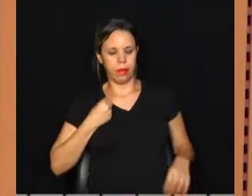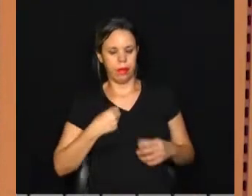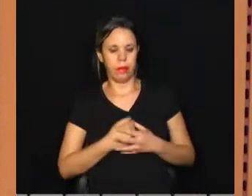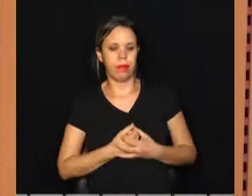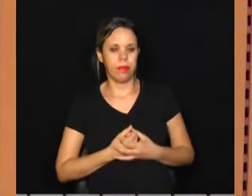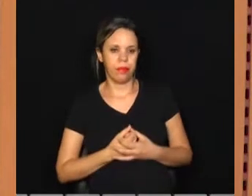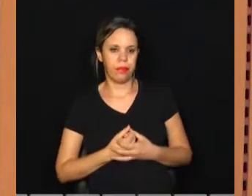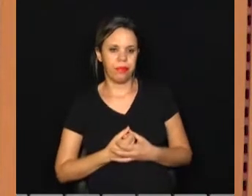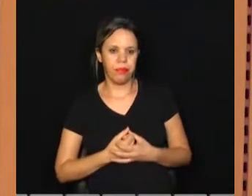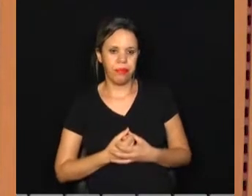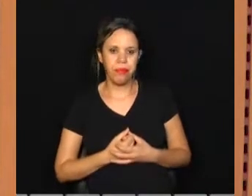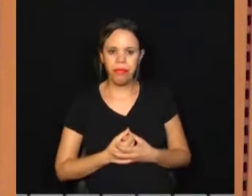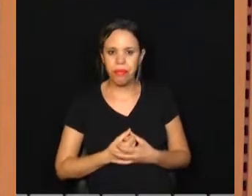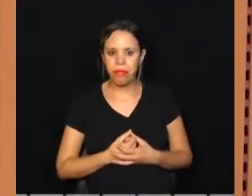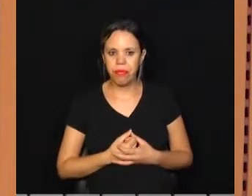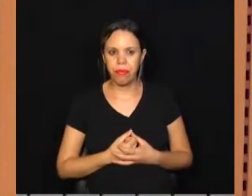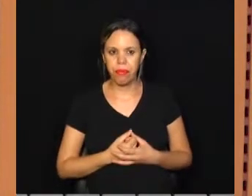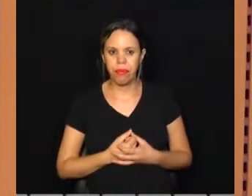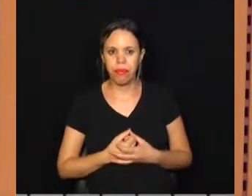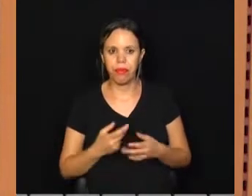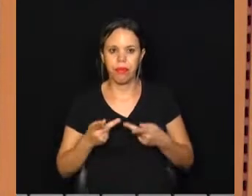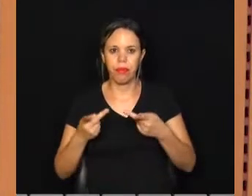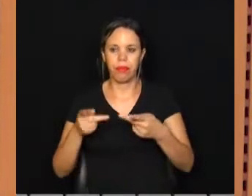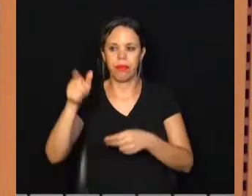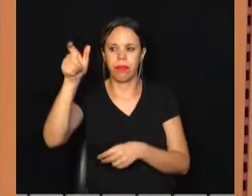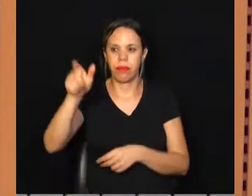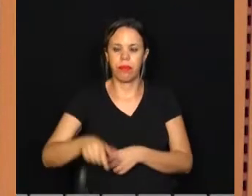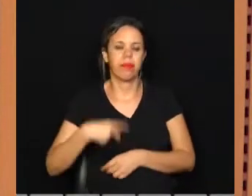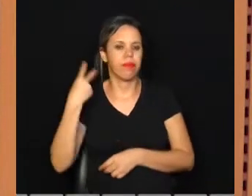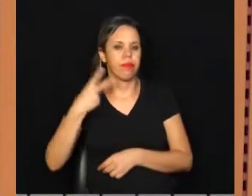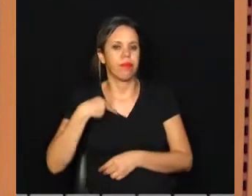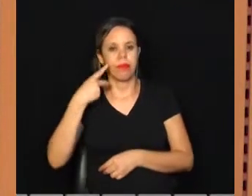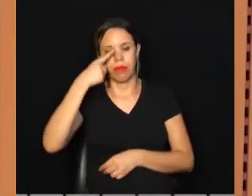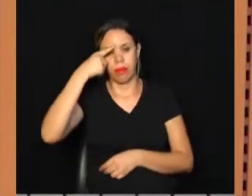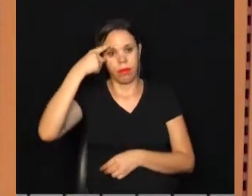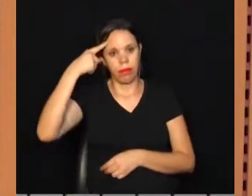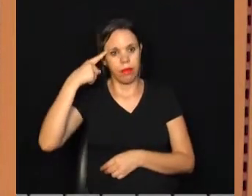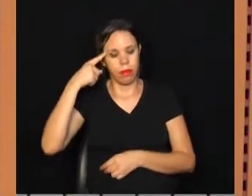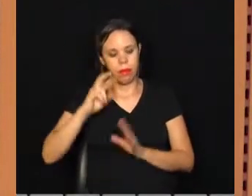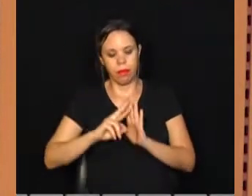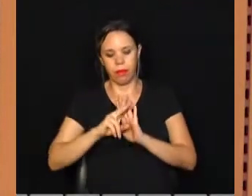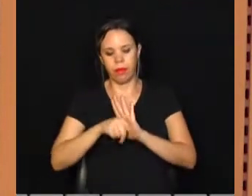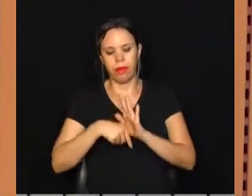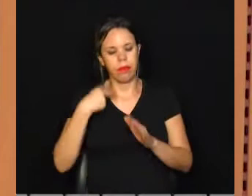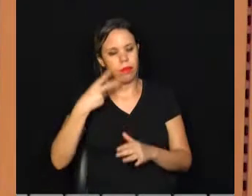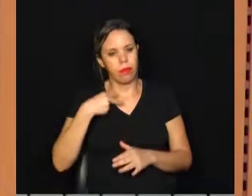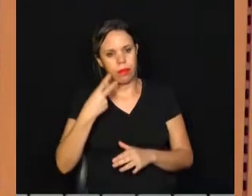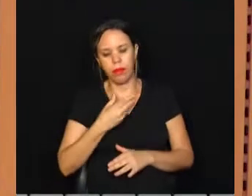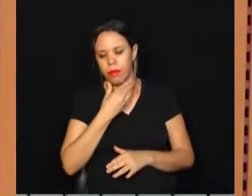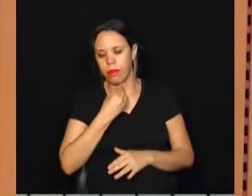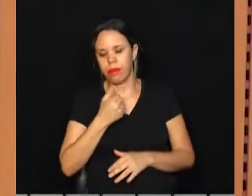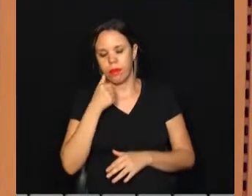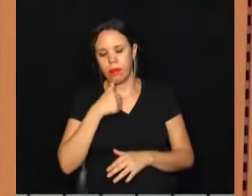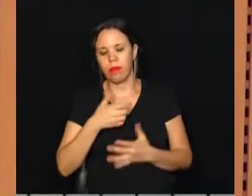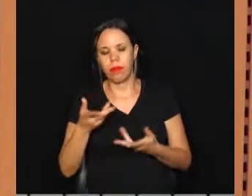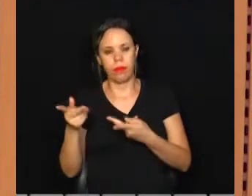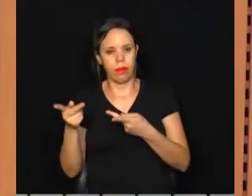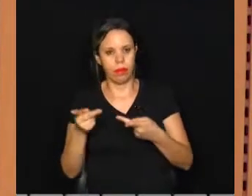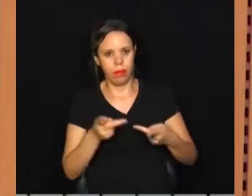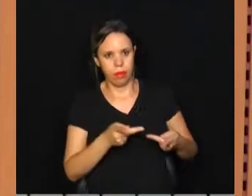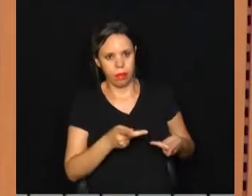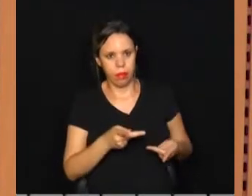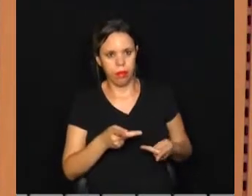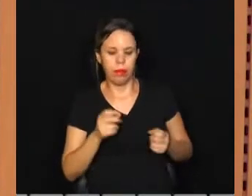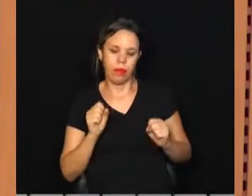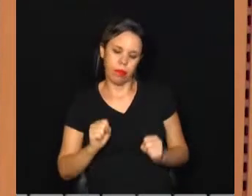Então, com a nossa convidada, a vereadora Paola, outros vereadores, vereadoras foram convidados e